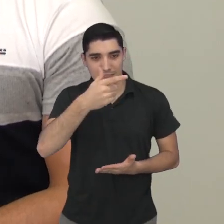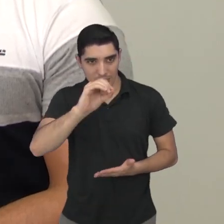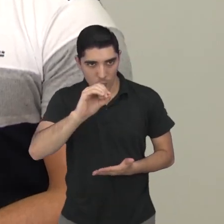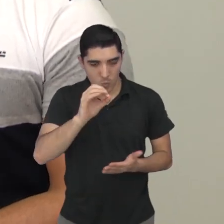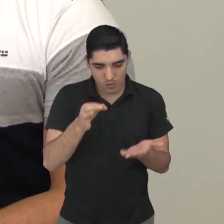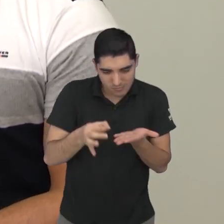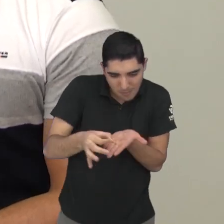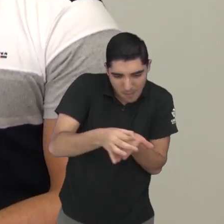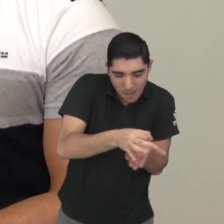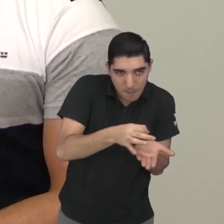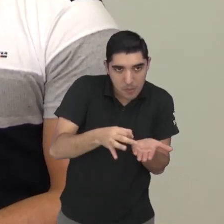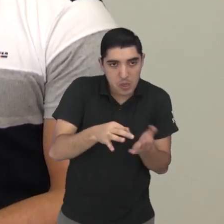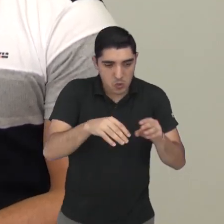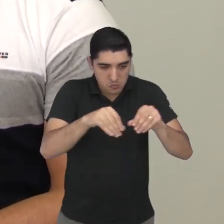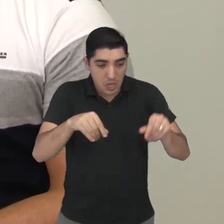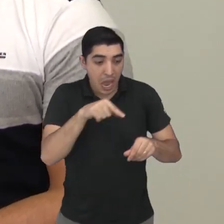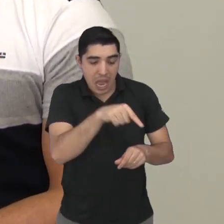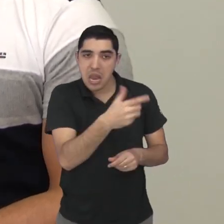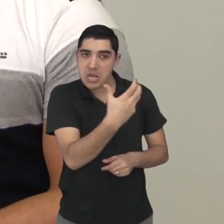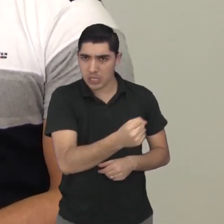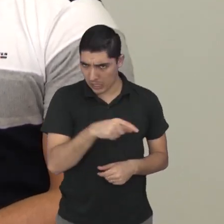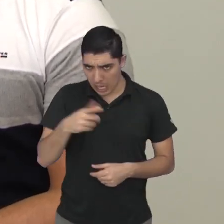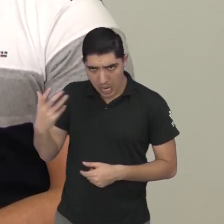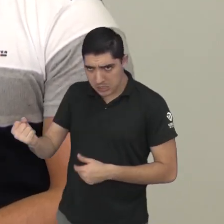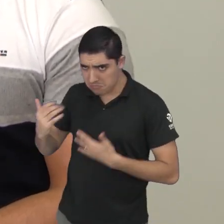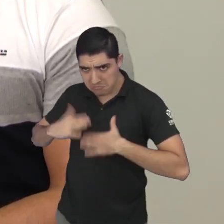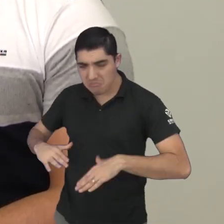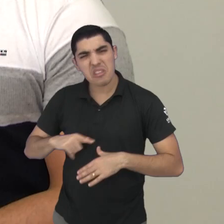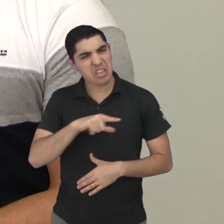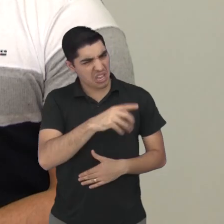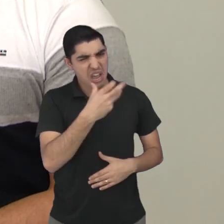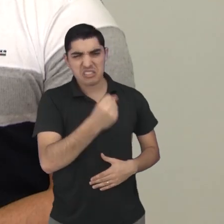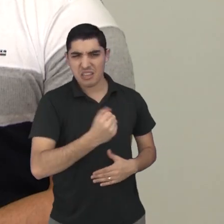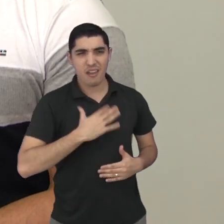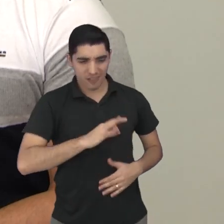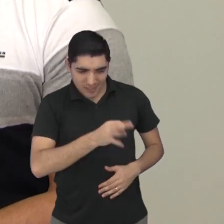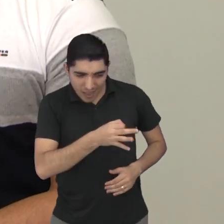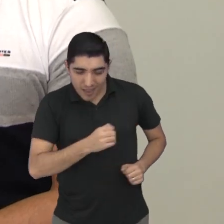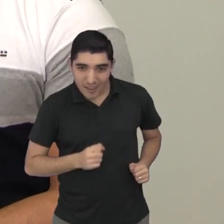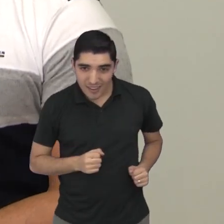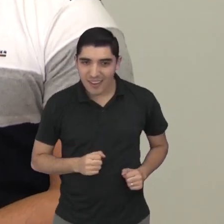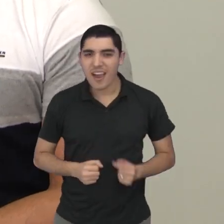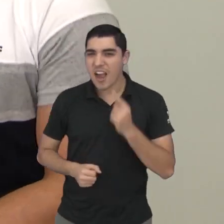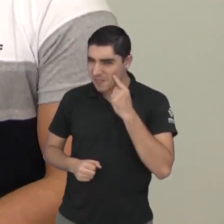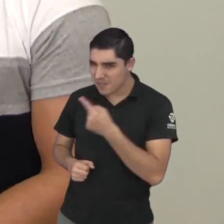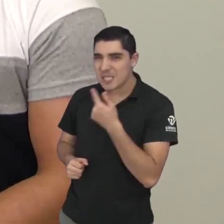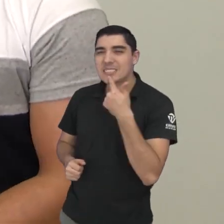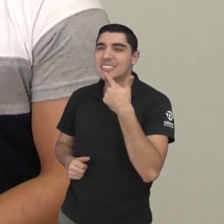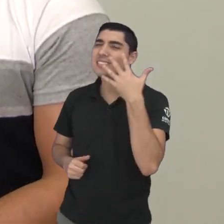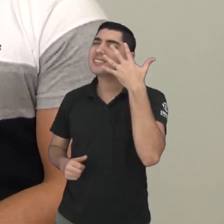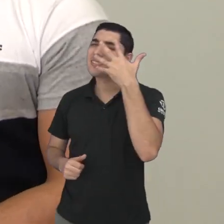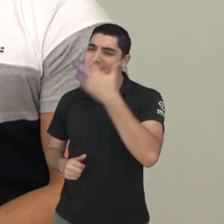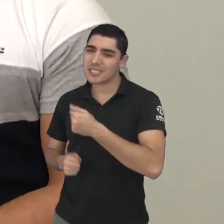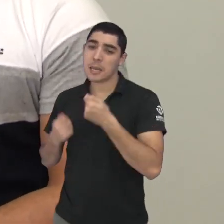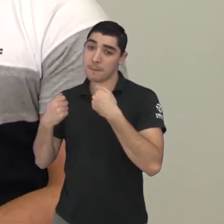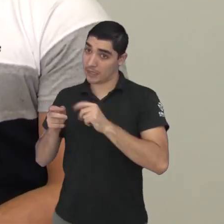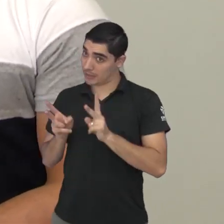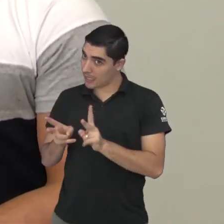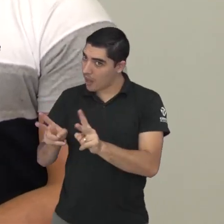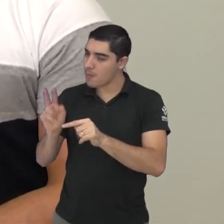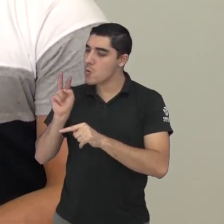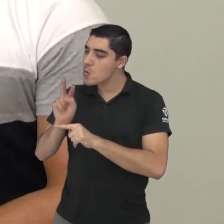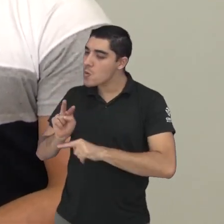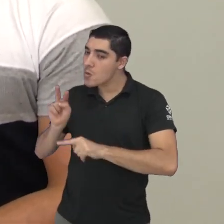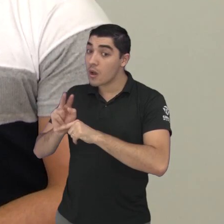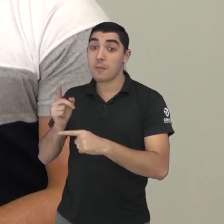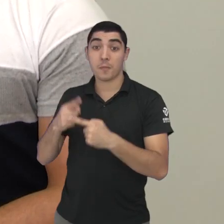dele, né? E ele aceita tranquilamente? Sim, super aceita, né, Cafuné? É um sorriso lindo que tem que manter, né? Afinal de contas,